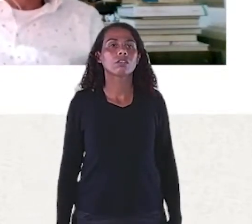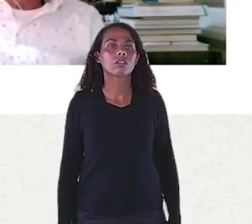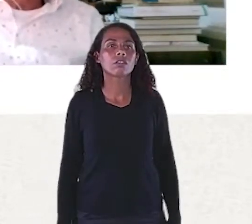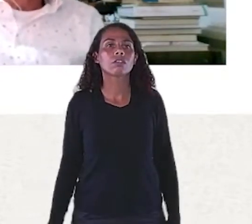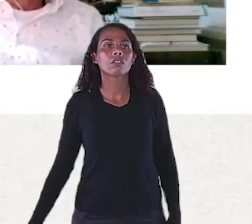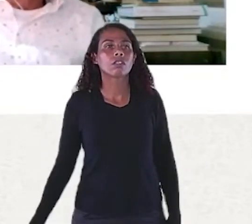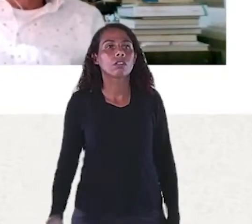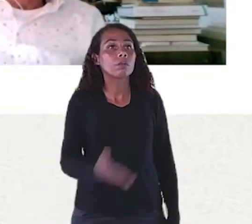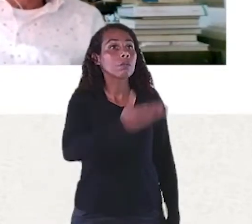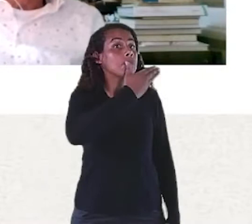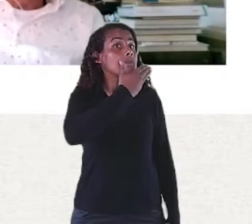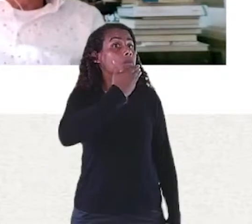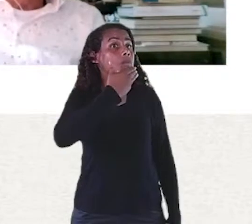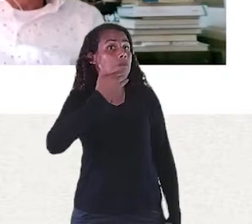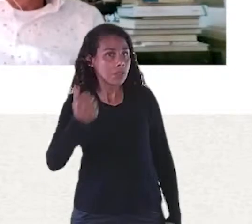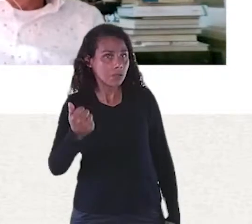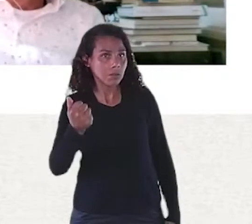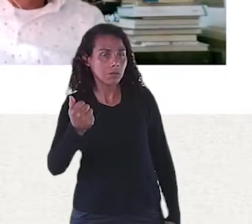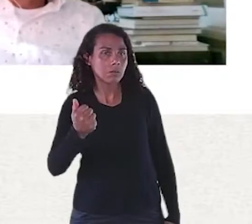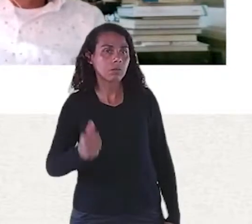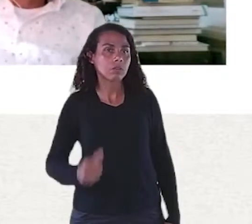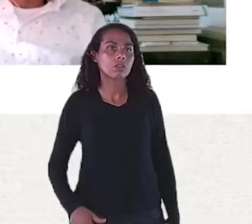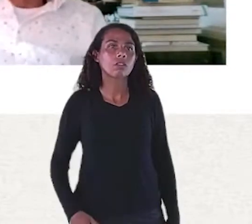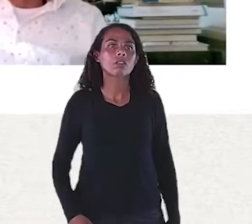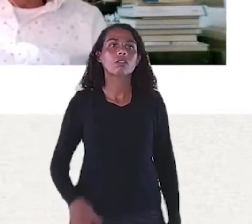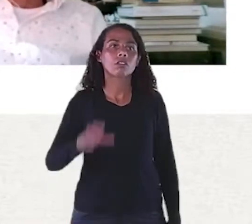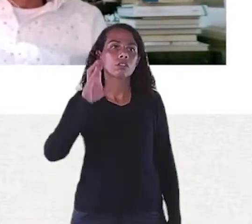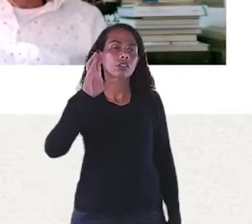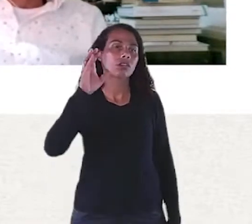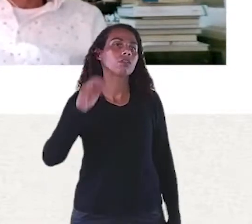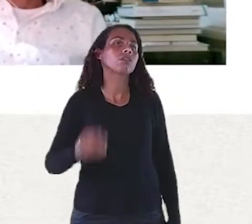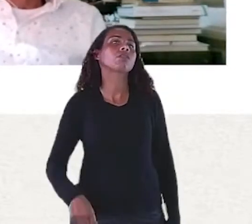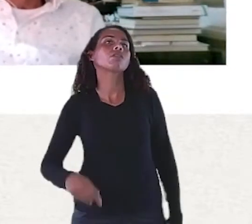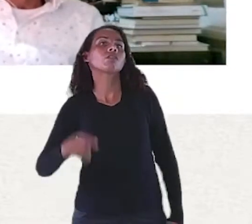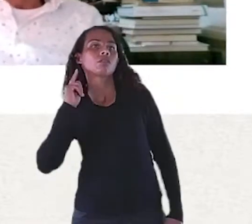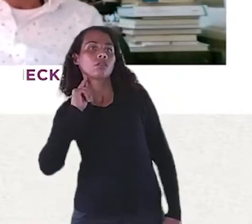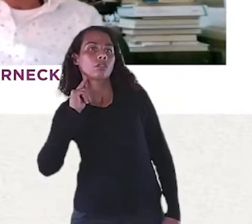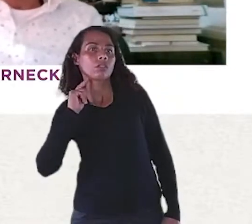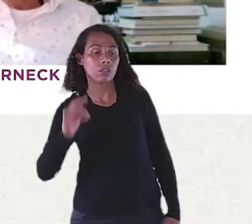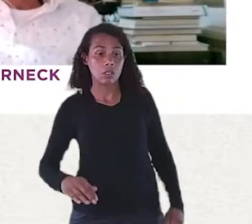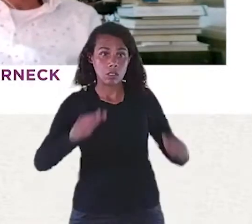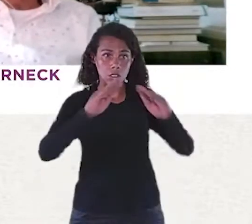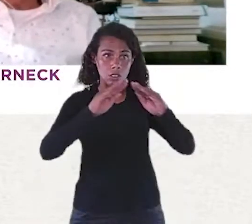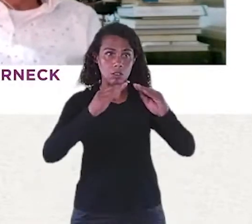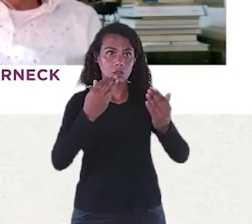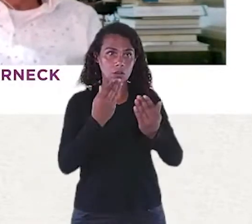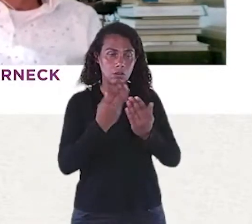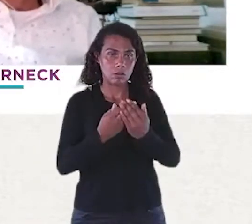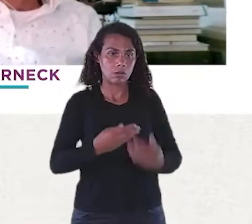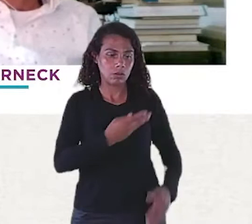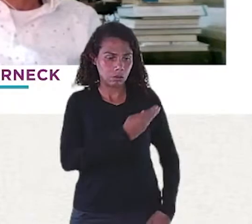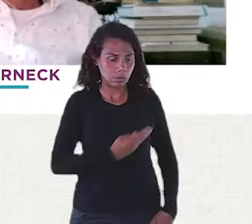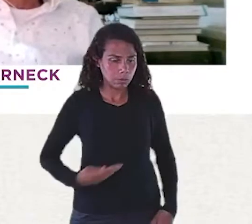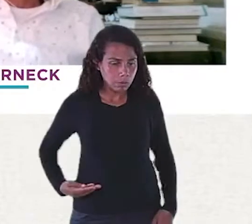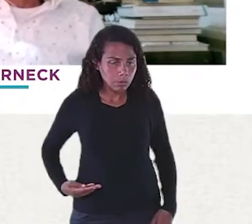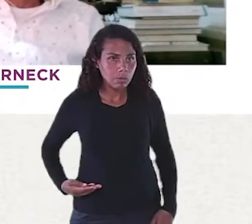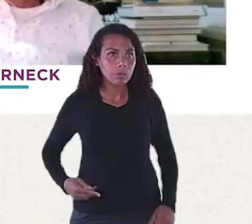melhor colégio de Minas Gerais. Era um colégio público, havia professores notáveis